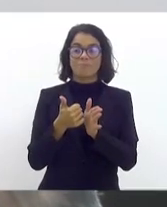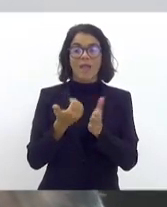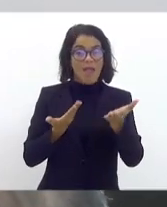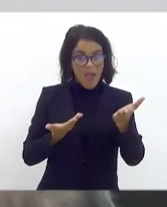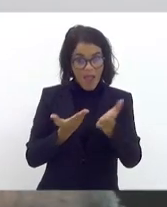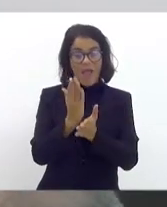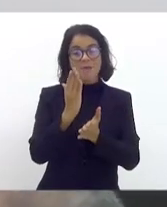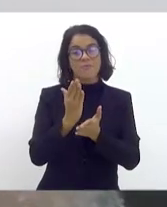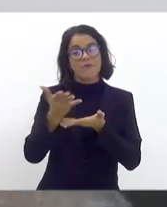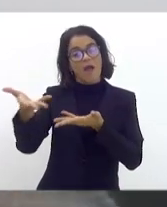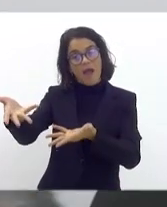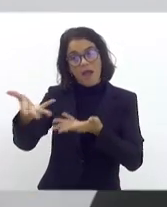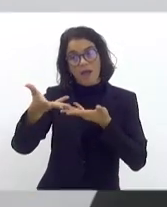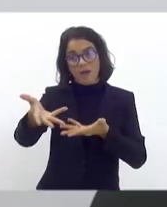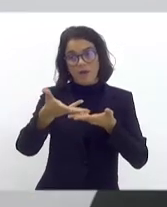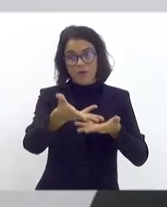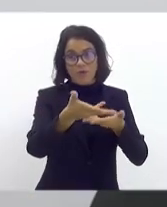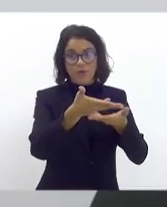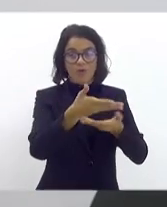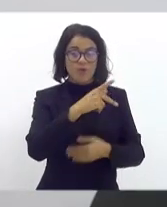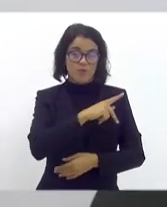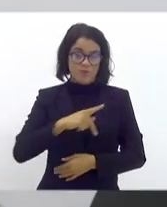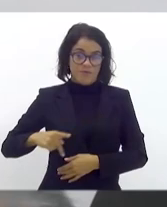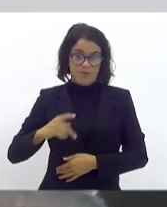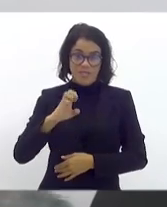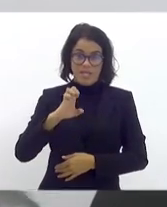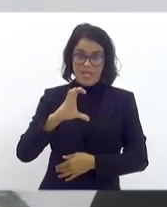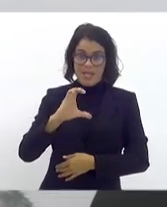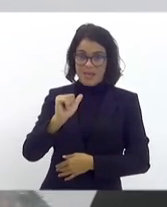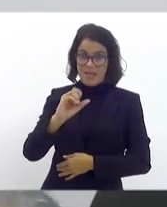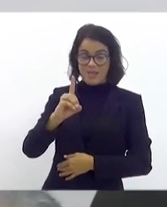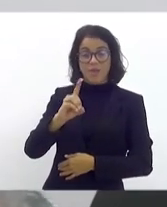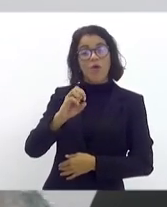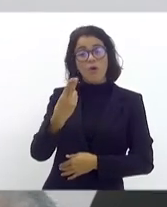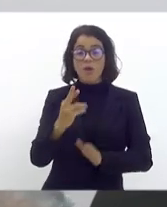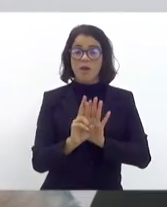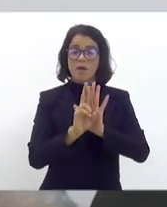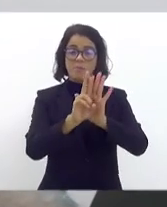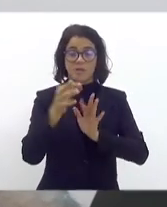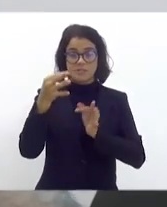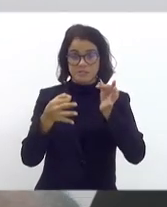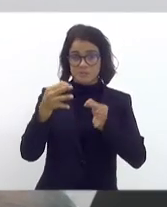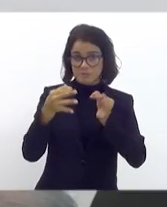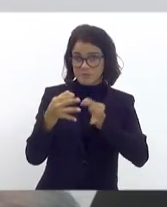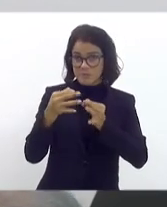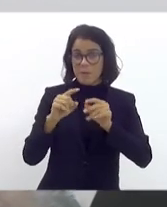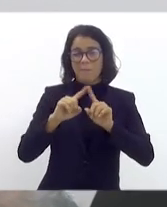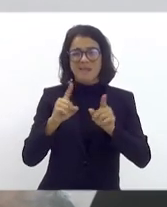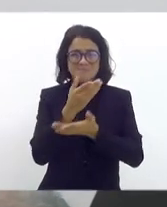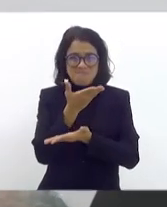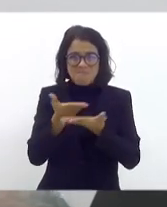aprovar a convocação do presidente do ECAD ou seu representante jurídico, mas que ele, porque a gente não perdesse uma